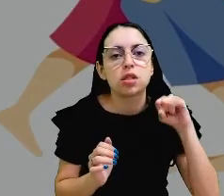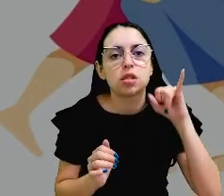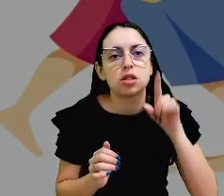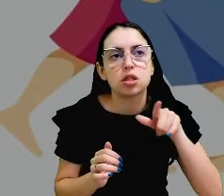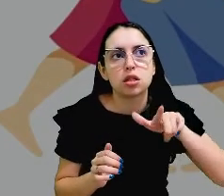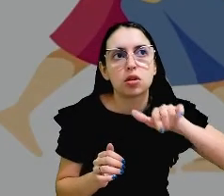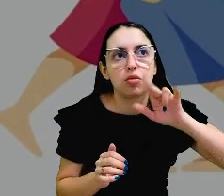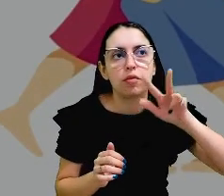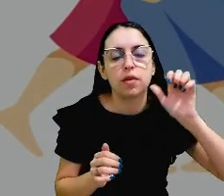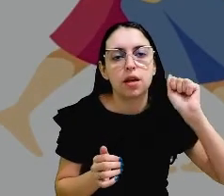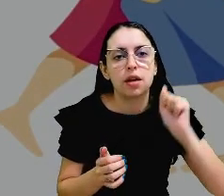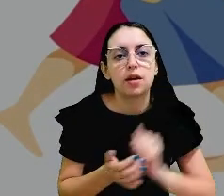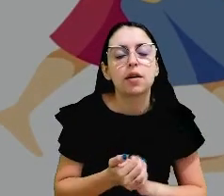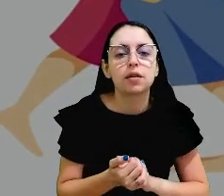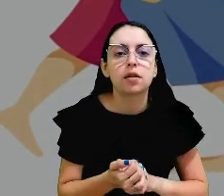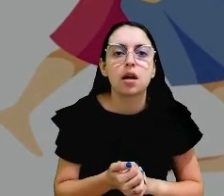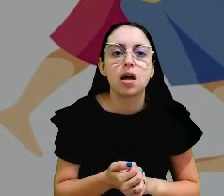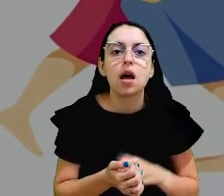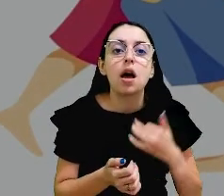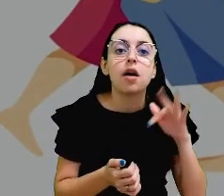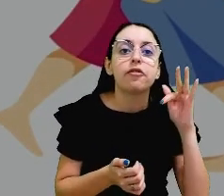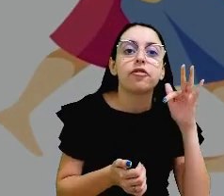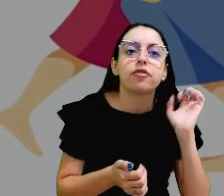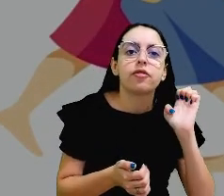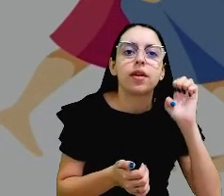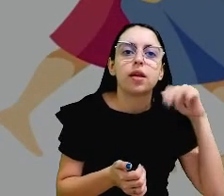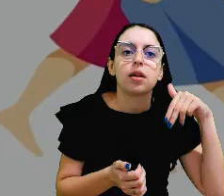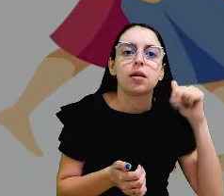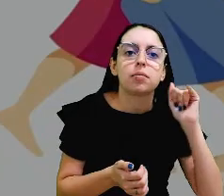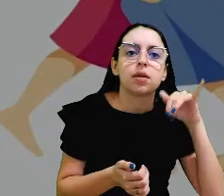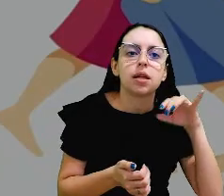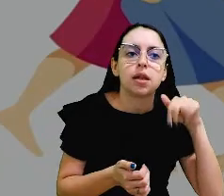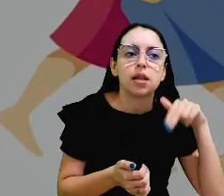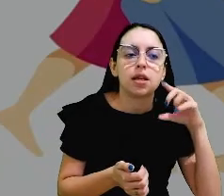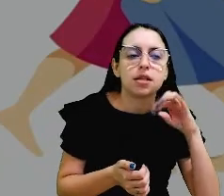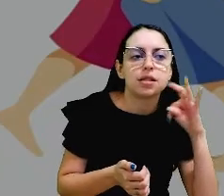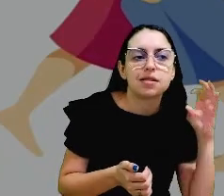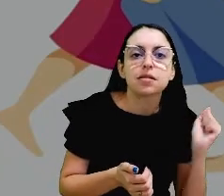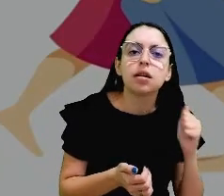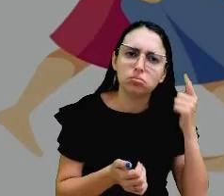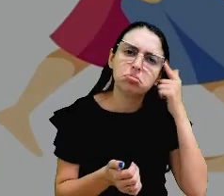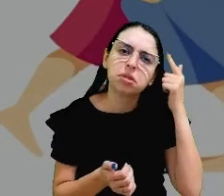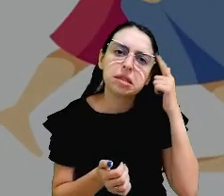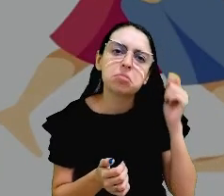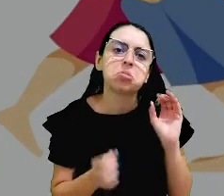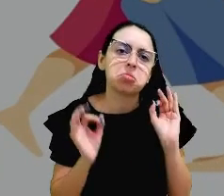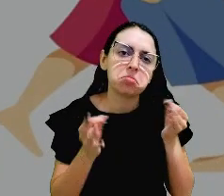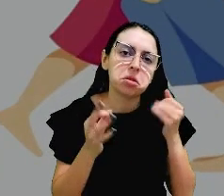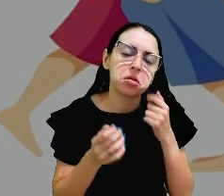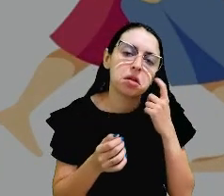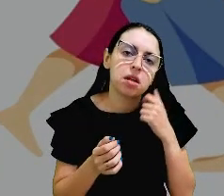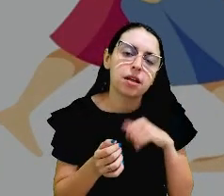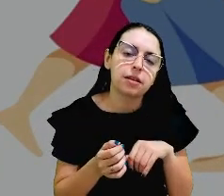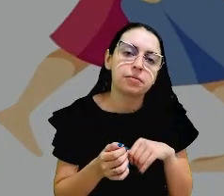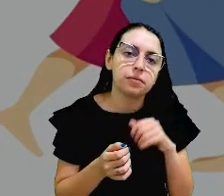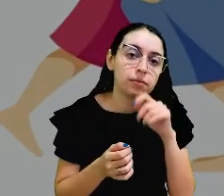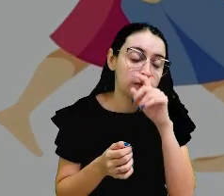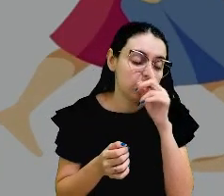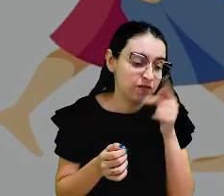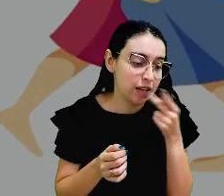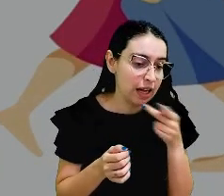Silvia Federici, que é uma feminista que eu estudo, acho interessante o pensamento dela, que ela diz o